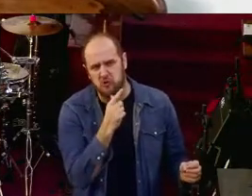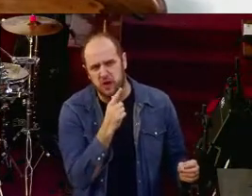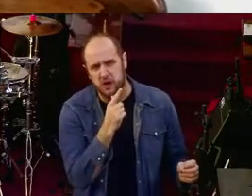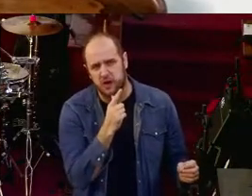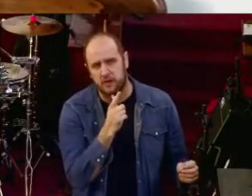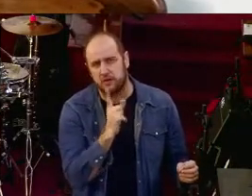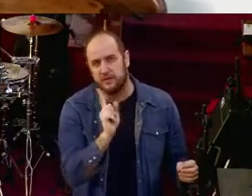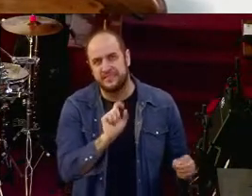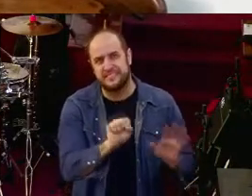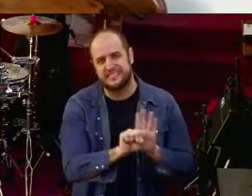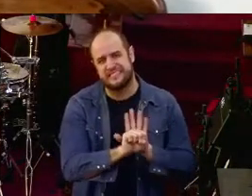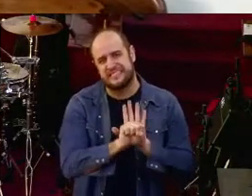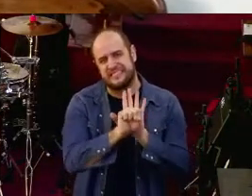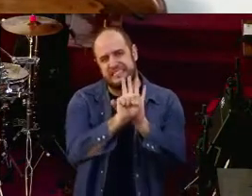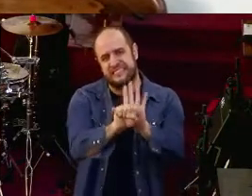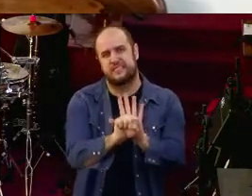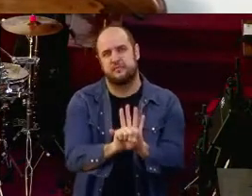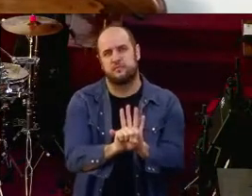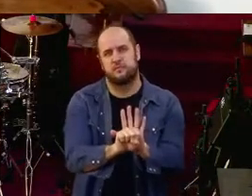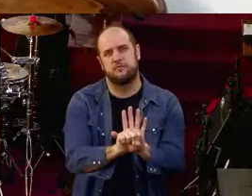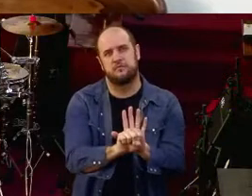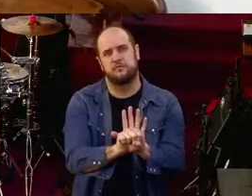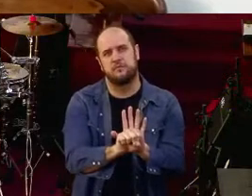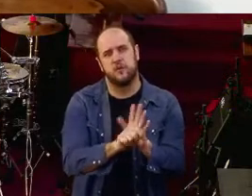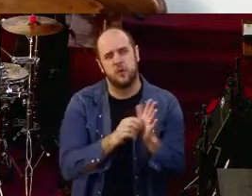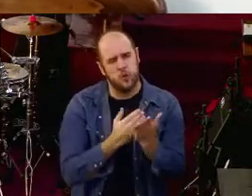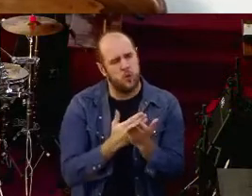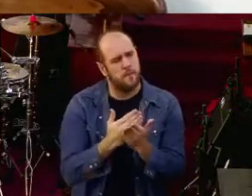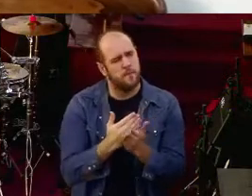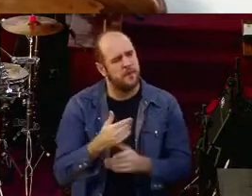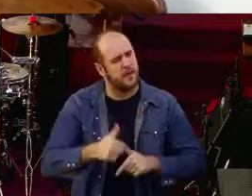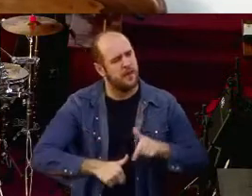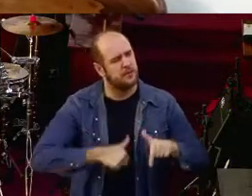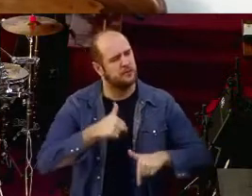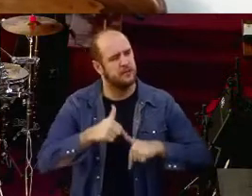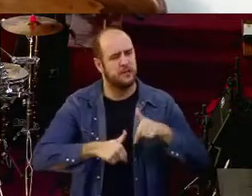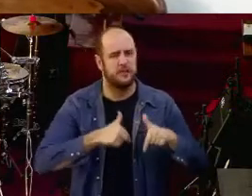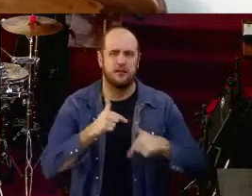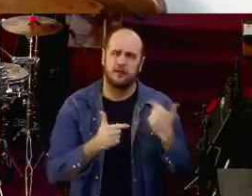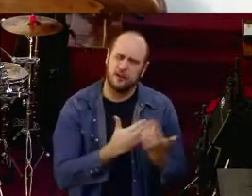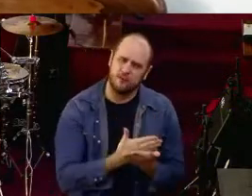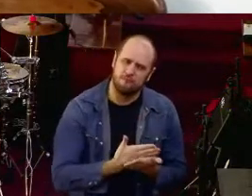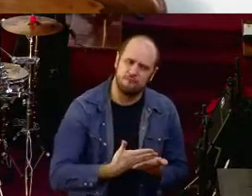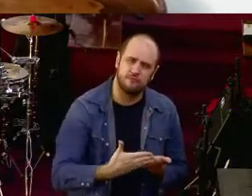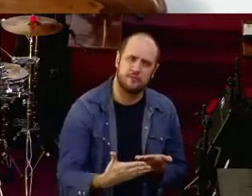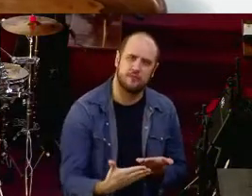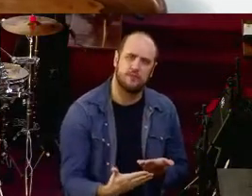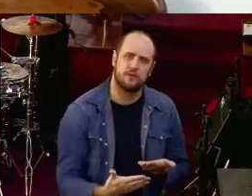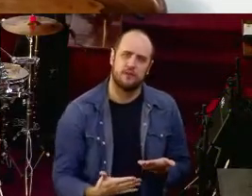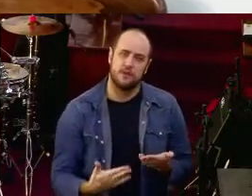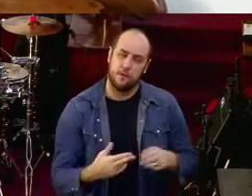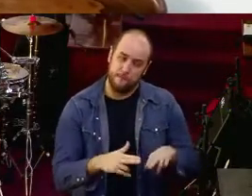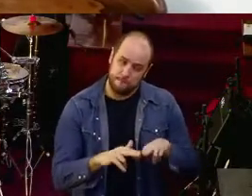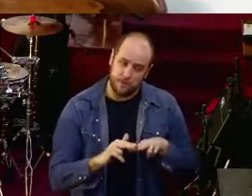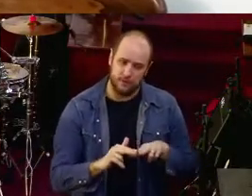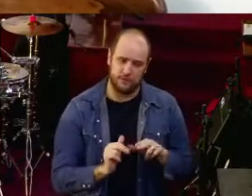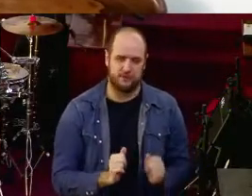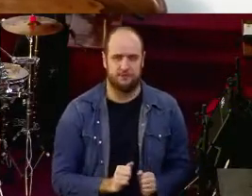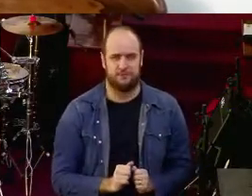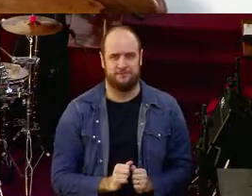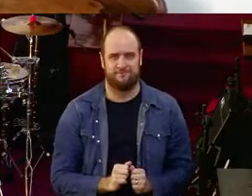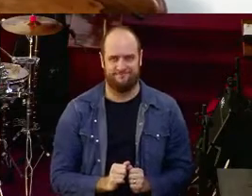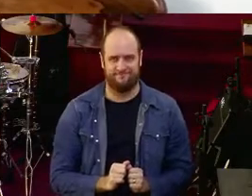simbologia, o início de um ministério. E por causa disso, Jesus então aceita ser